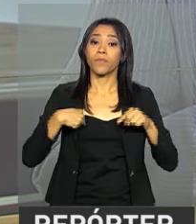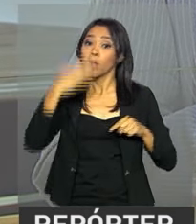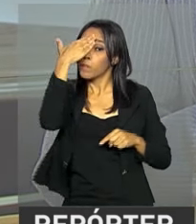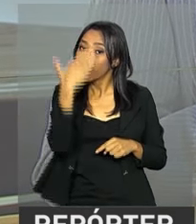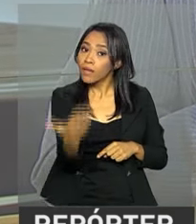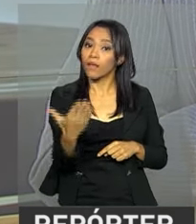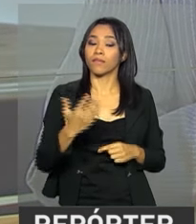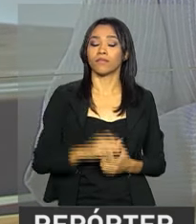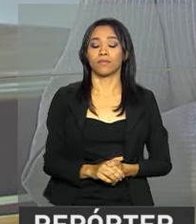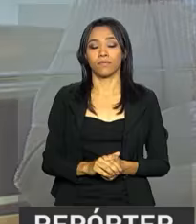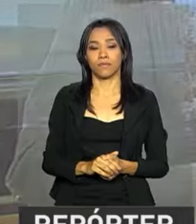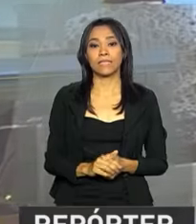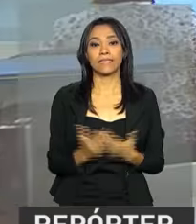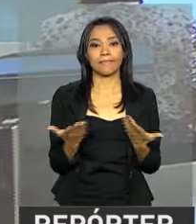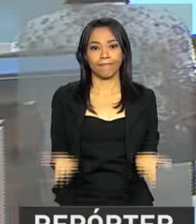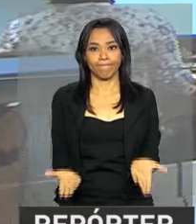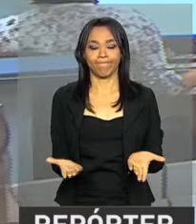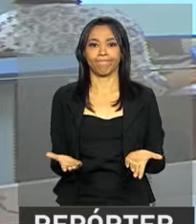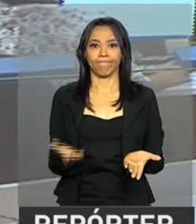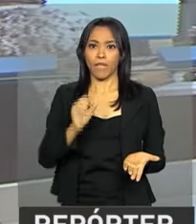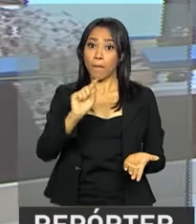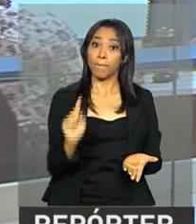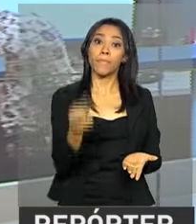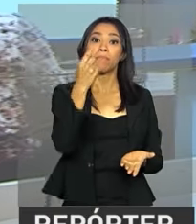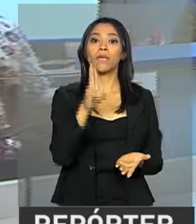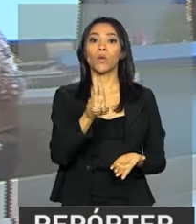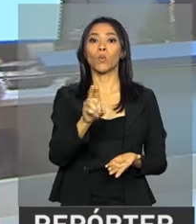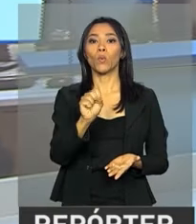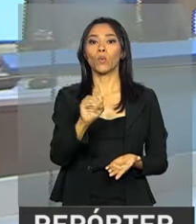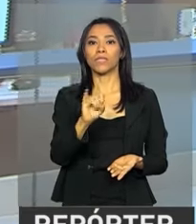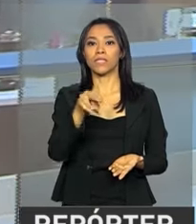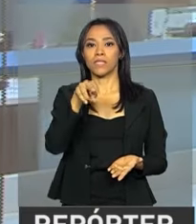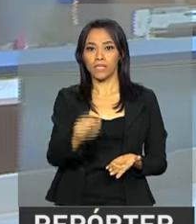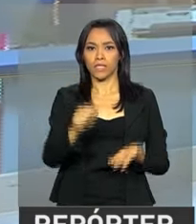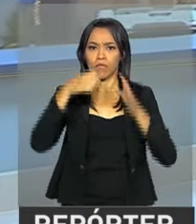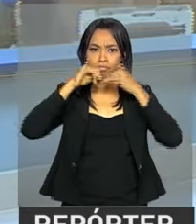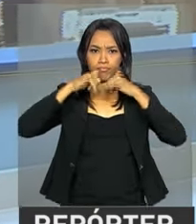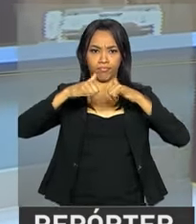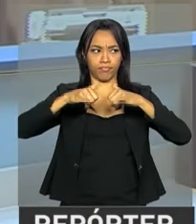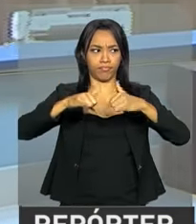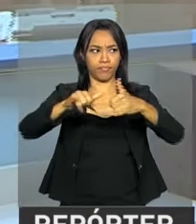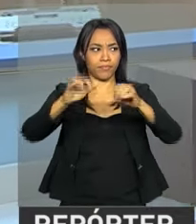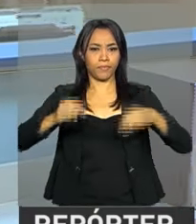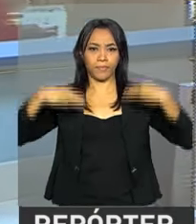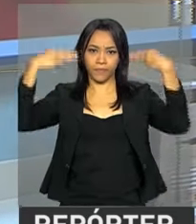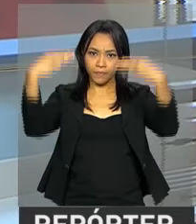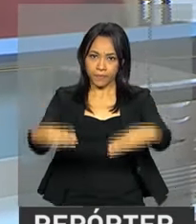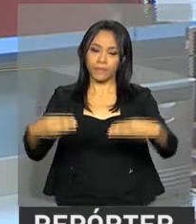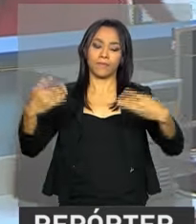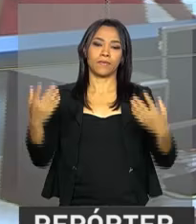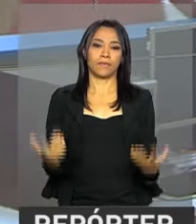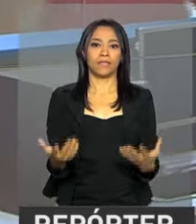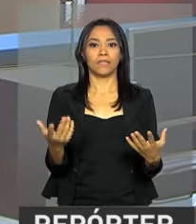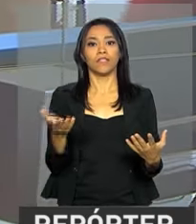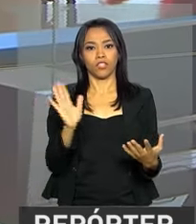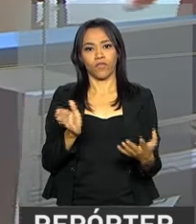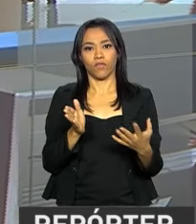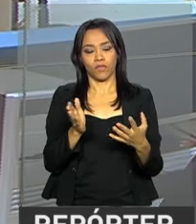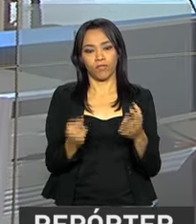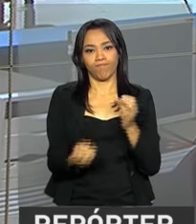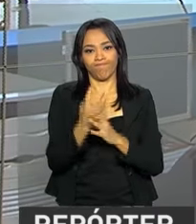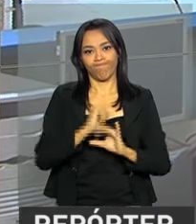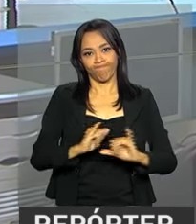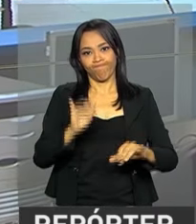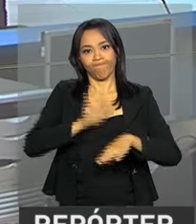suas informações e olha a primeira usina solar em prédio do governo federal foi inaugurada no ministério de Minas energia a